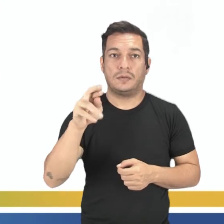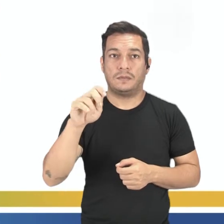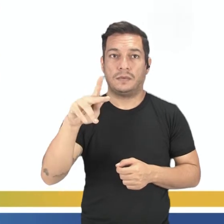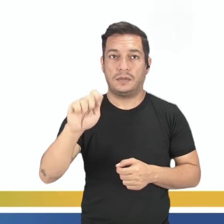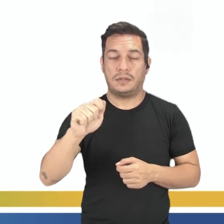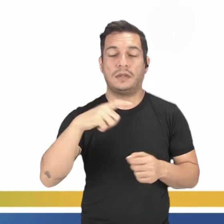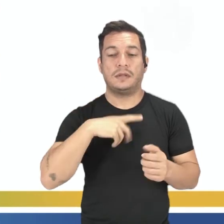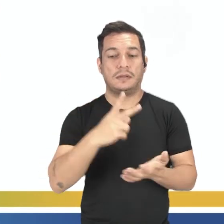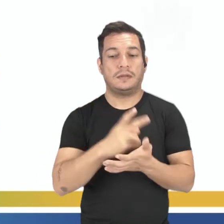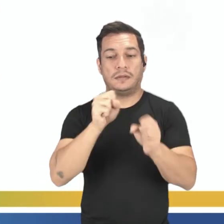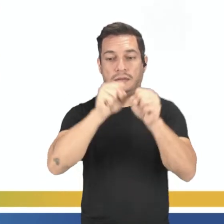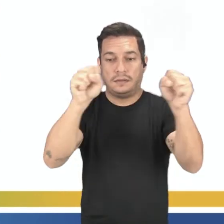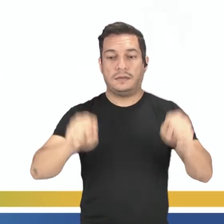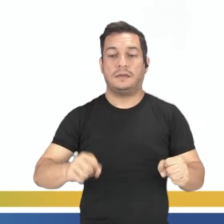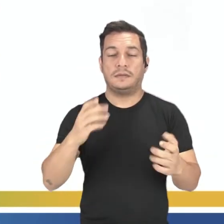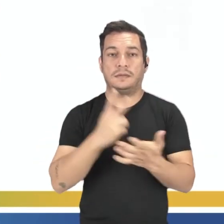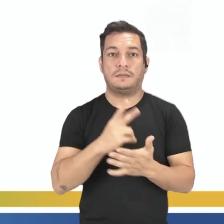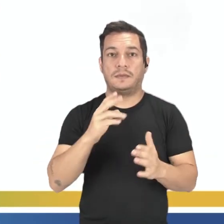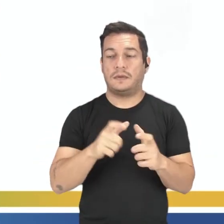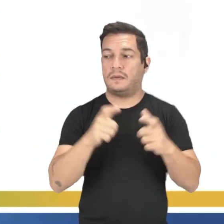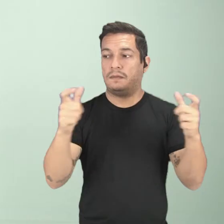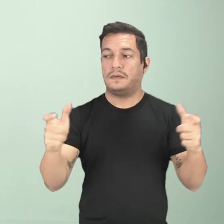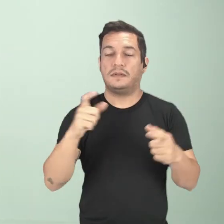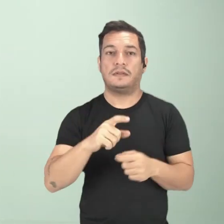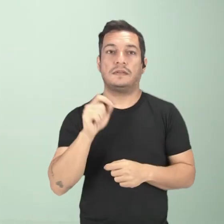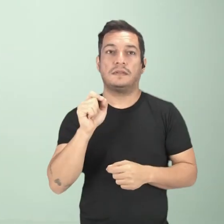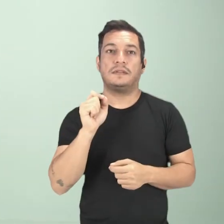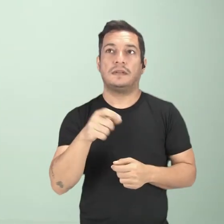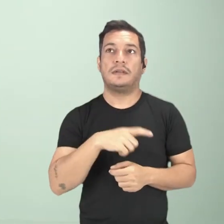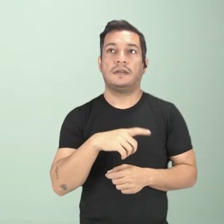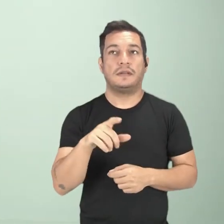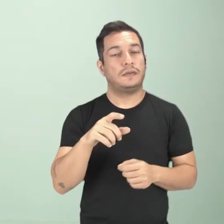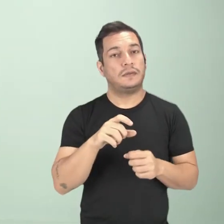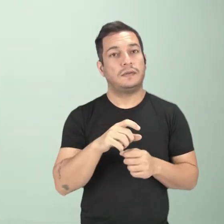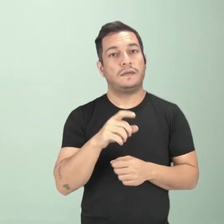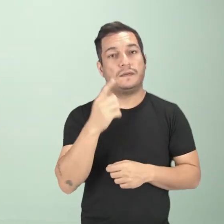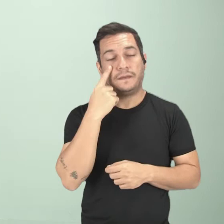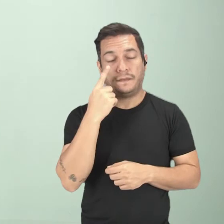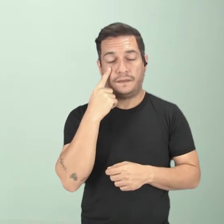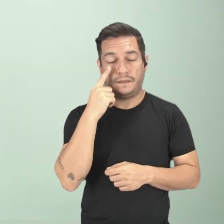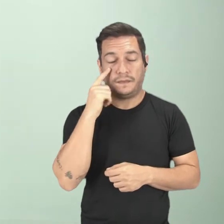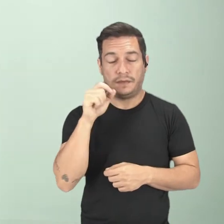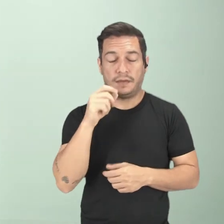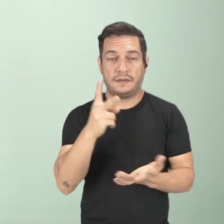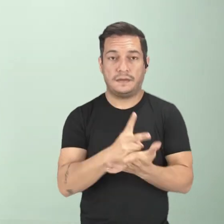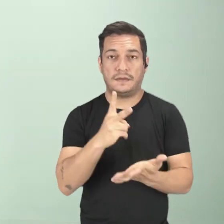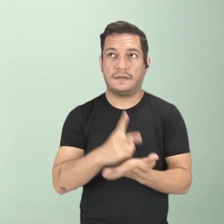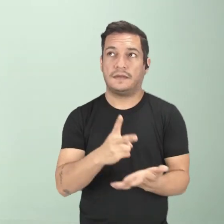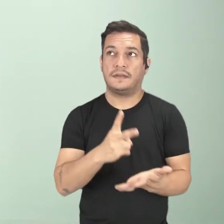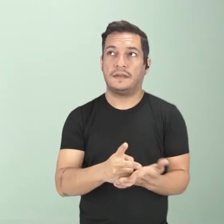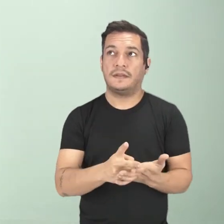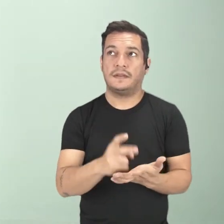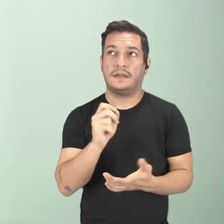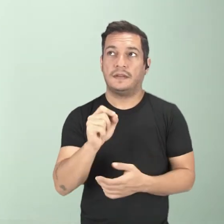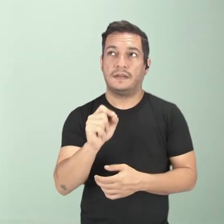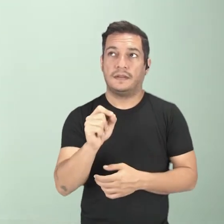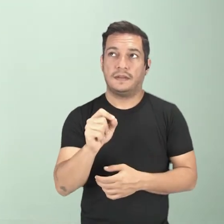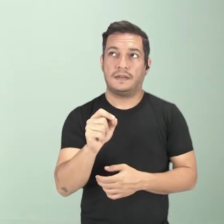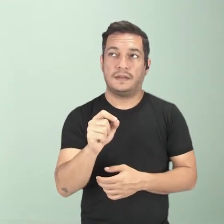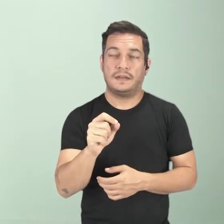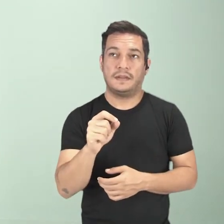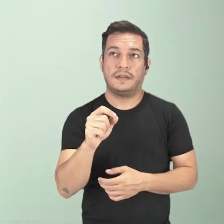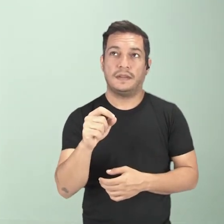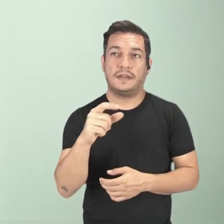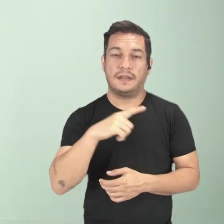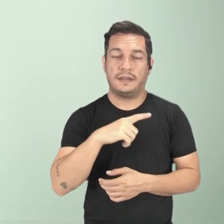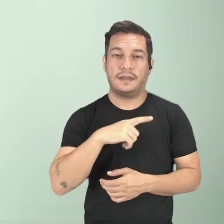sistema sempre aumenta. Então, de maneira geral, se você pegar um sistema, sempre que existir aí os processos